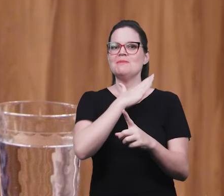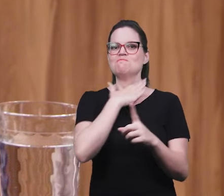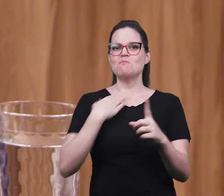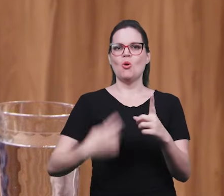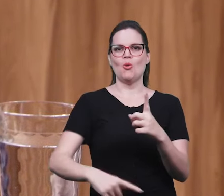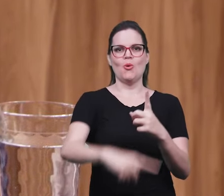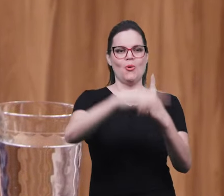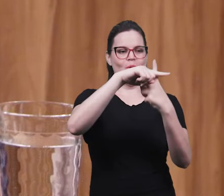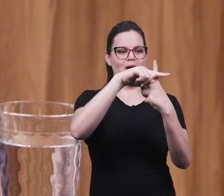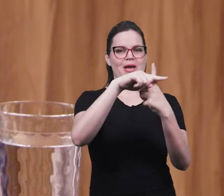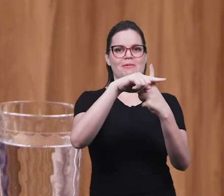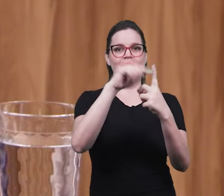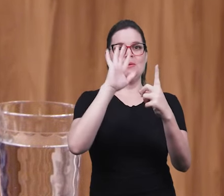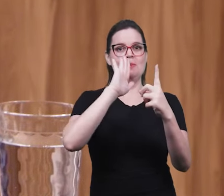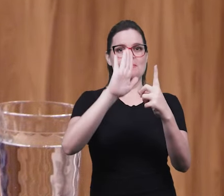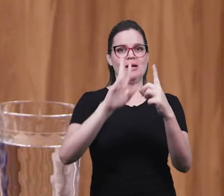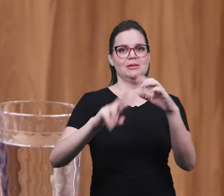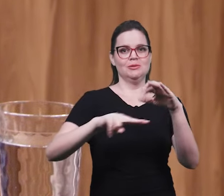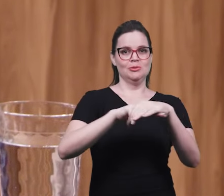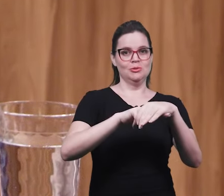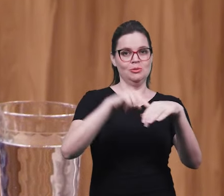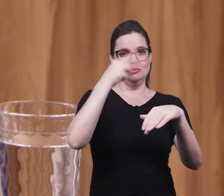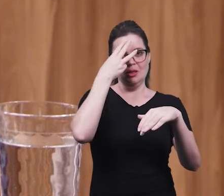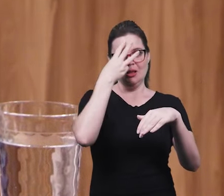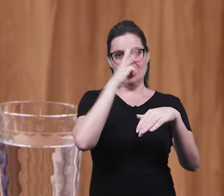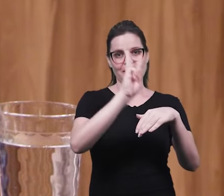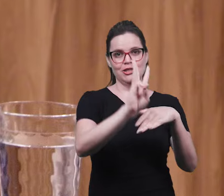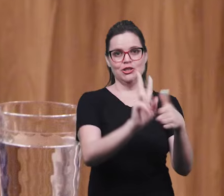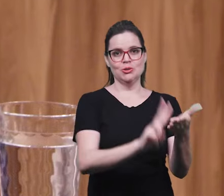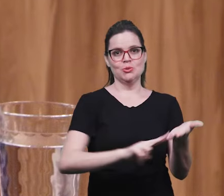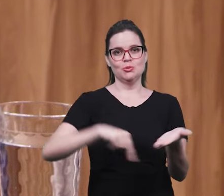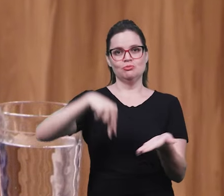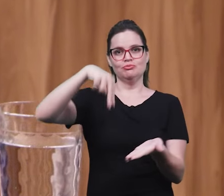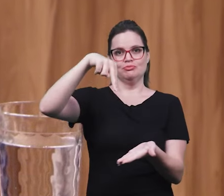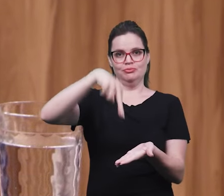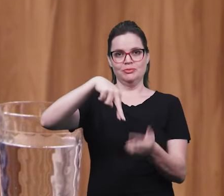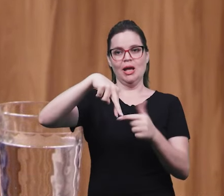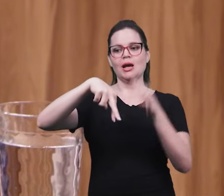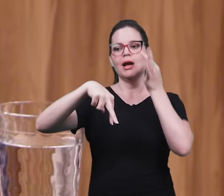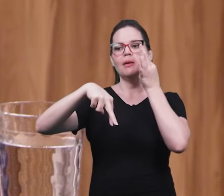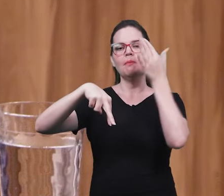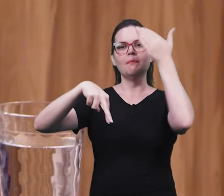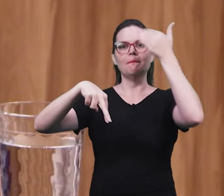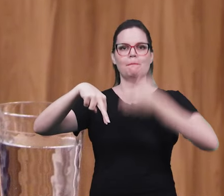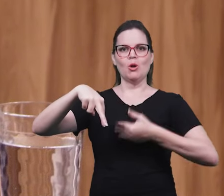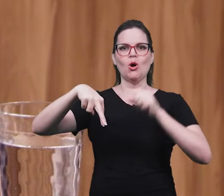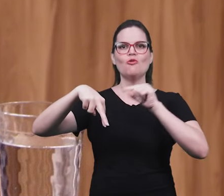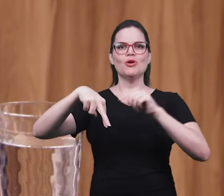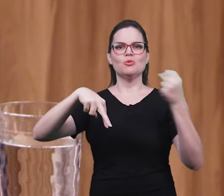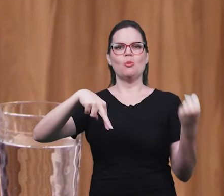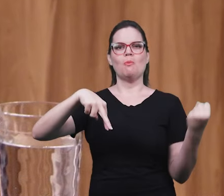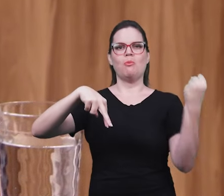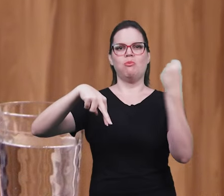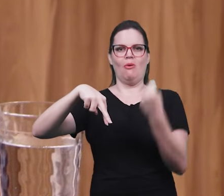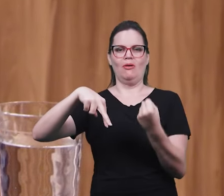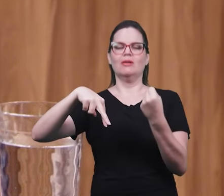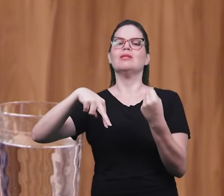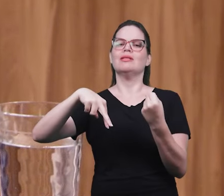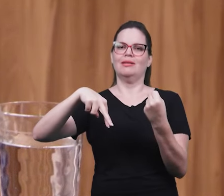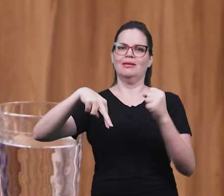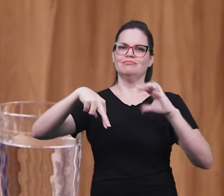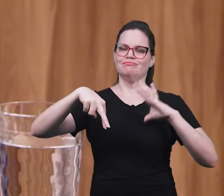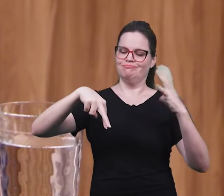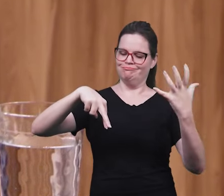ressuscitou. A ressurreição de Jesus foi ali a prova do poder de Deus na nossa redenção. E o que aconteceu